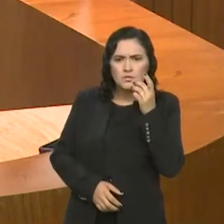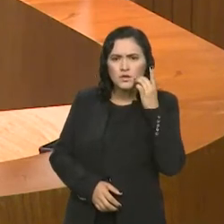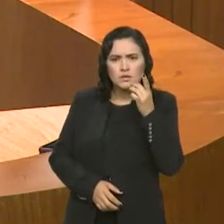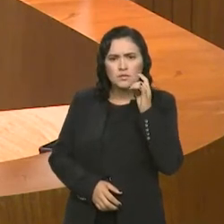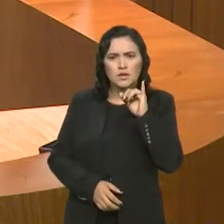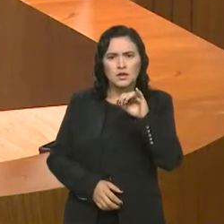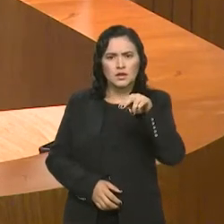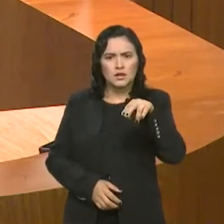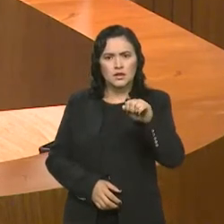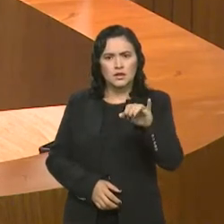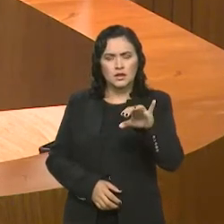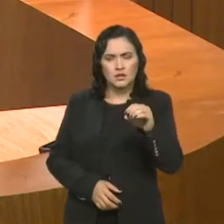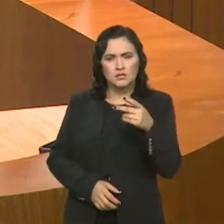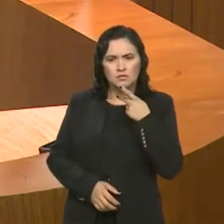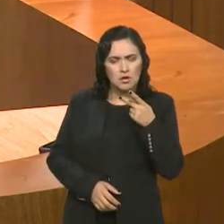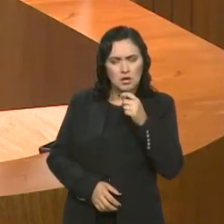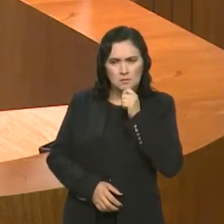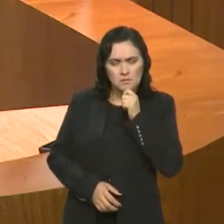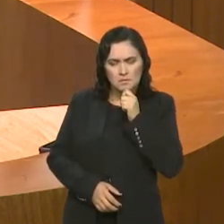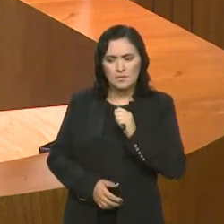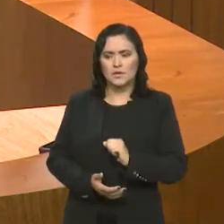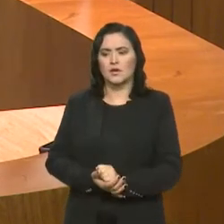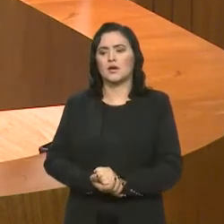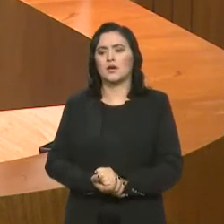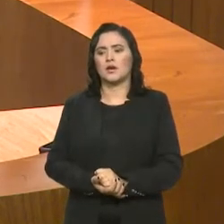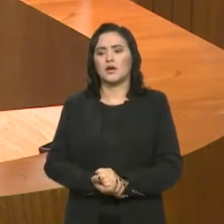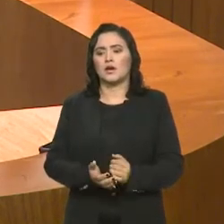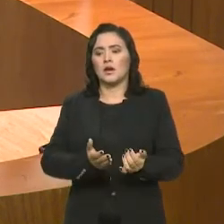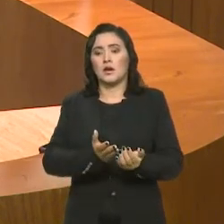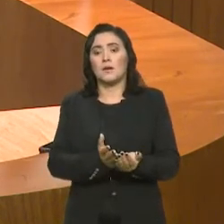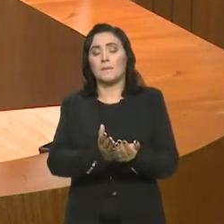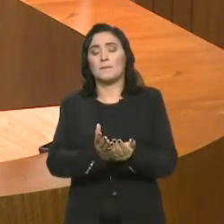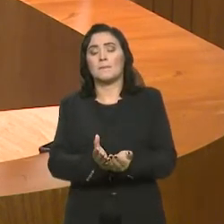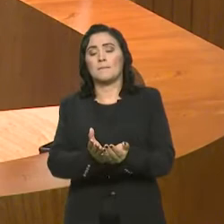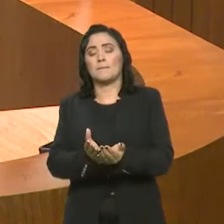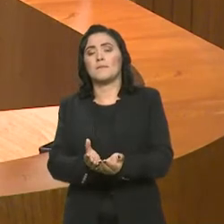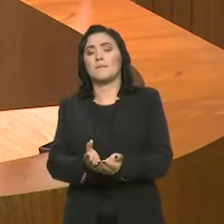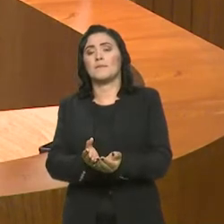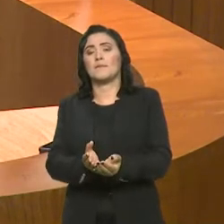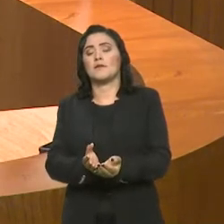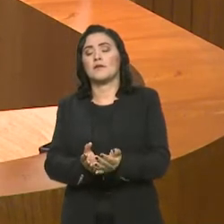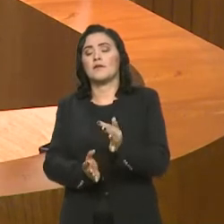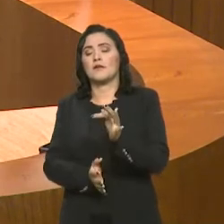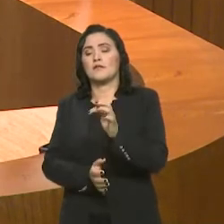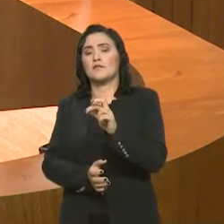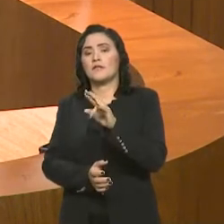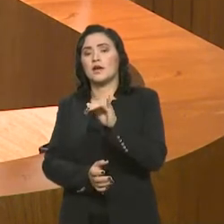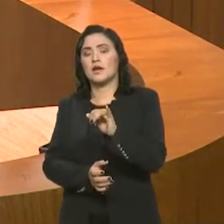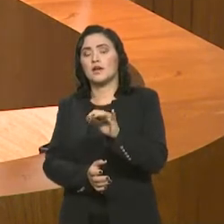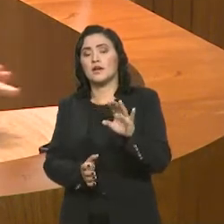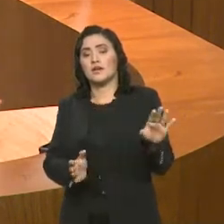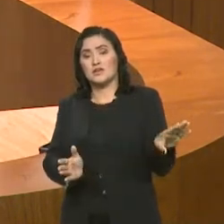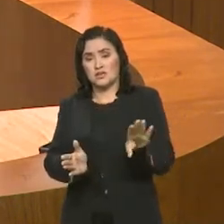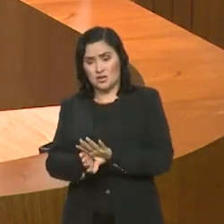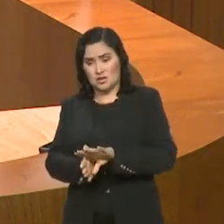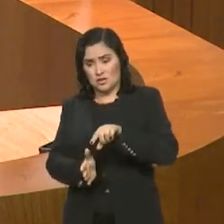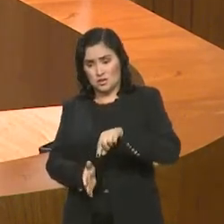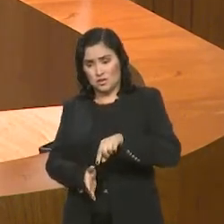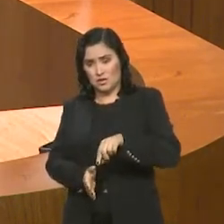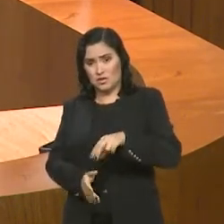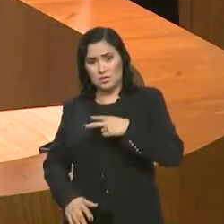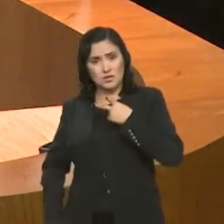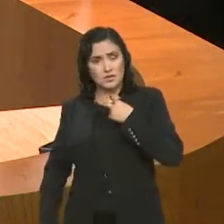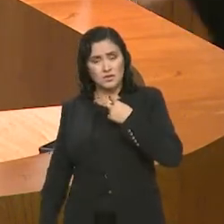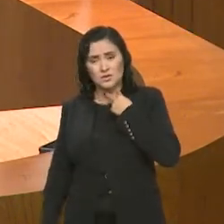ferry. Não tem certificação, deputado. O ferry que teve, deputado Adelmo, não pode